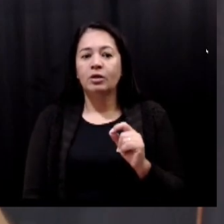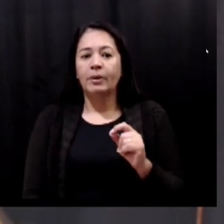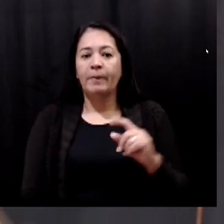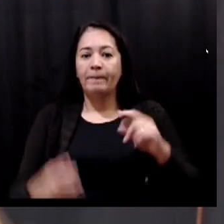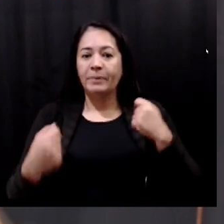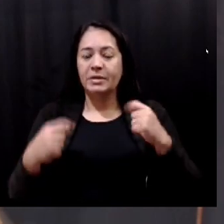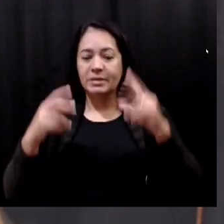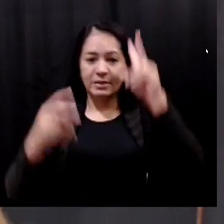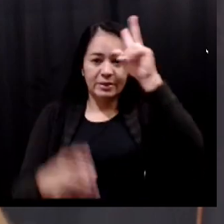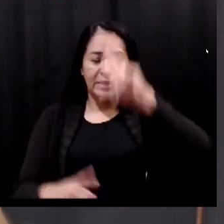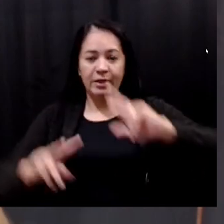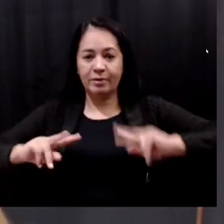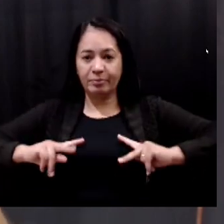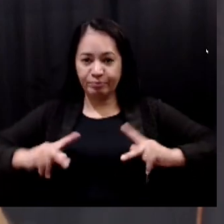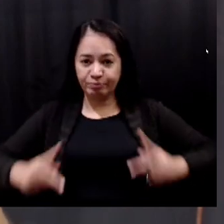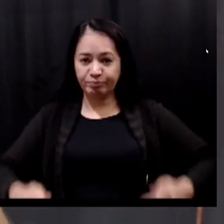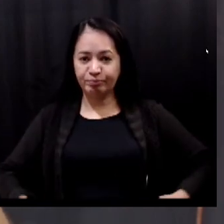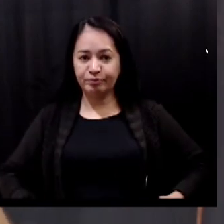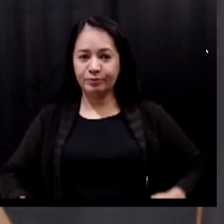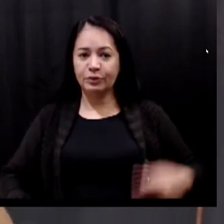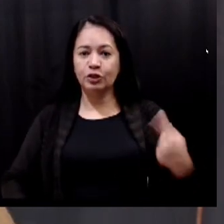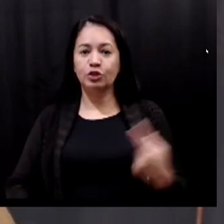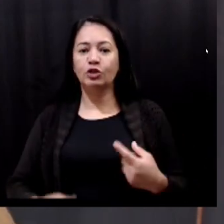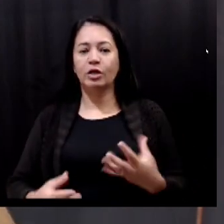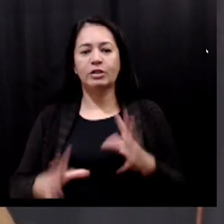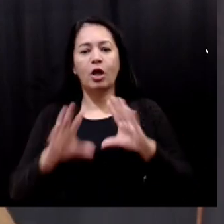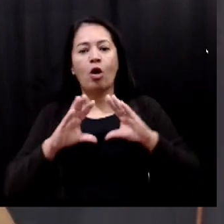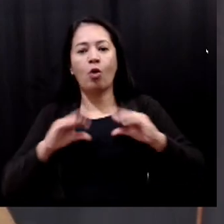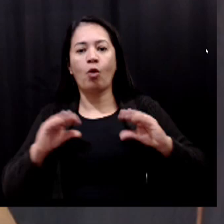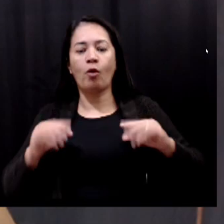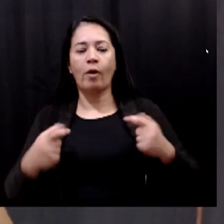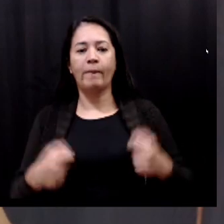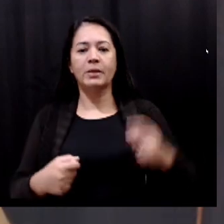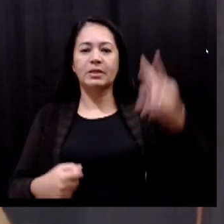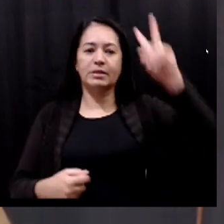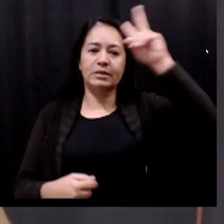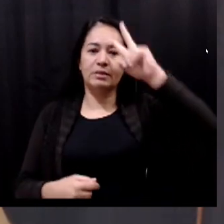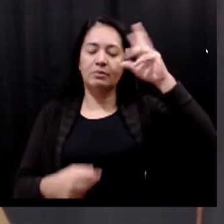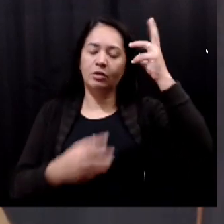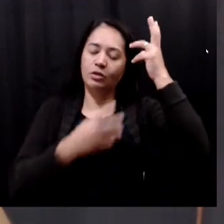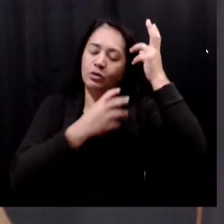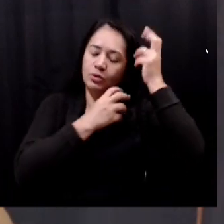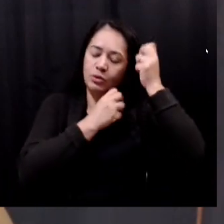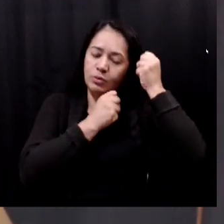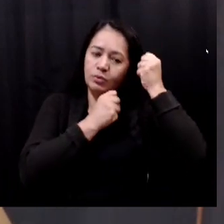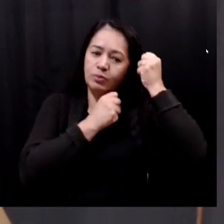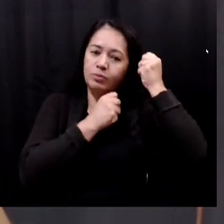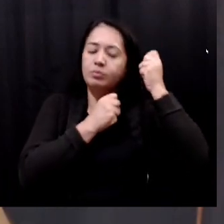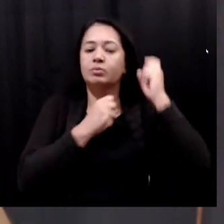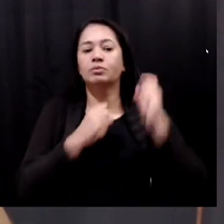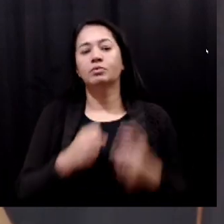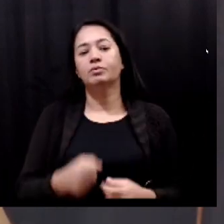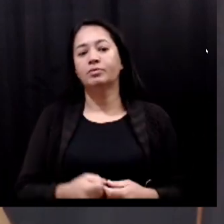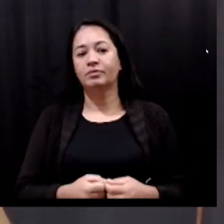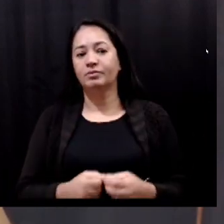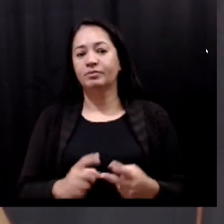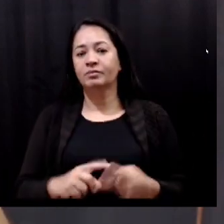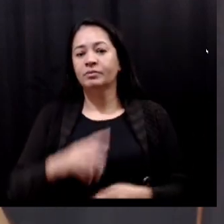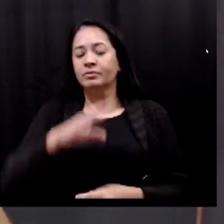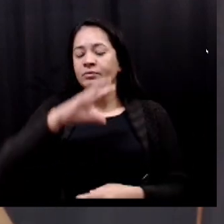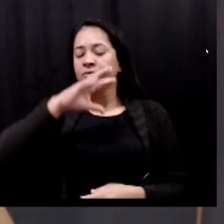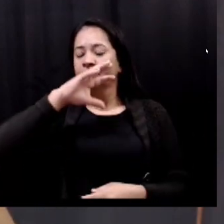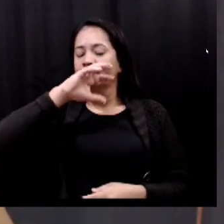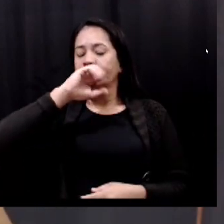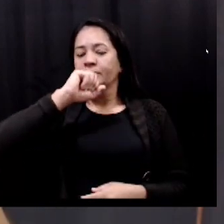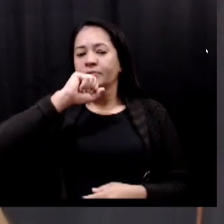minimamente para a gente estar bem, a gente precisa lembrar de dormir, a gente precisa lembrar de respirar, a gente